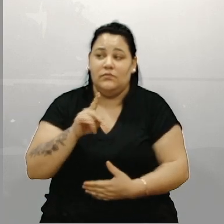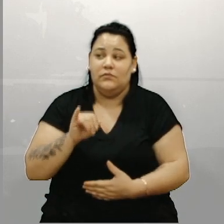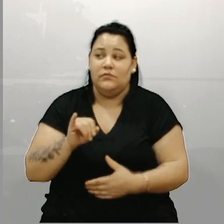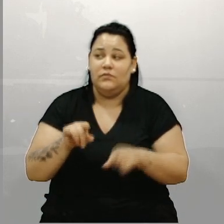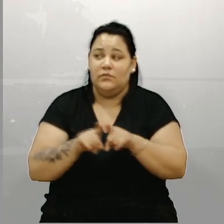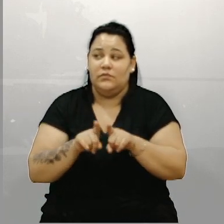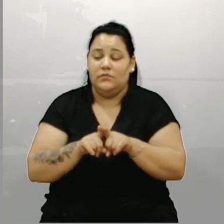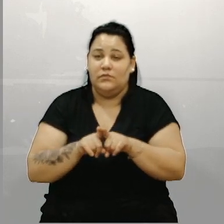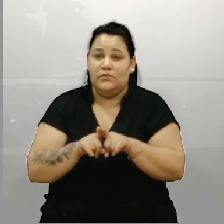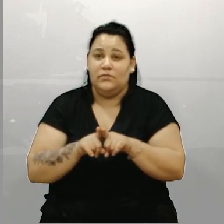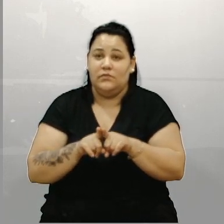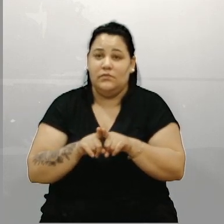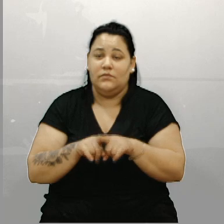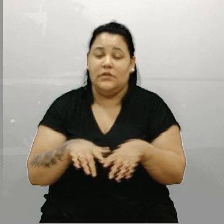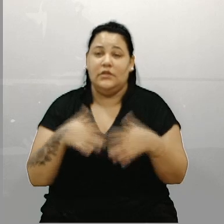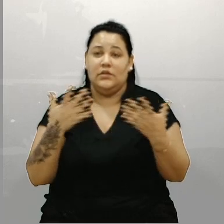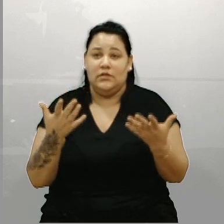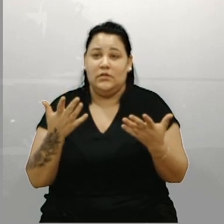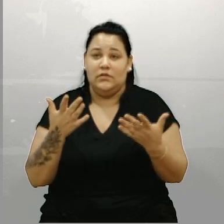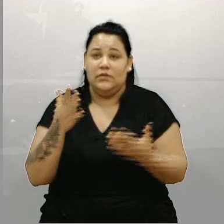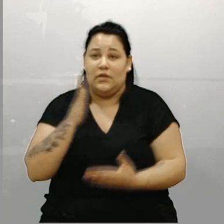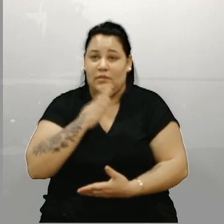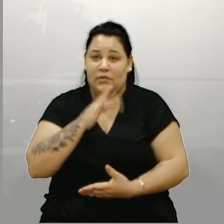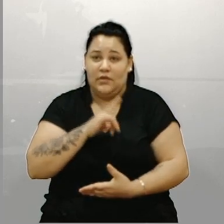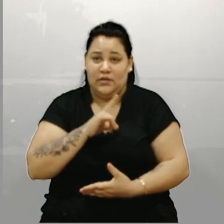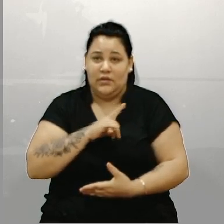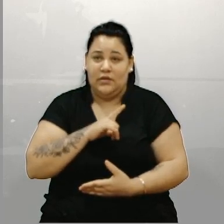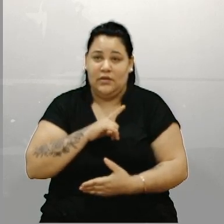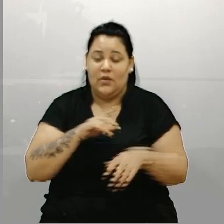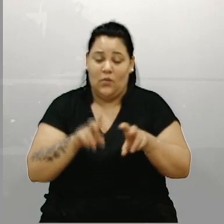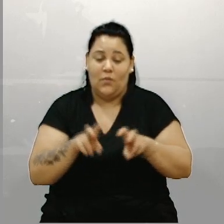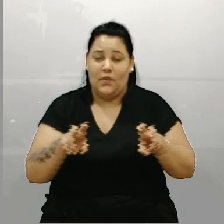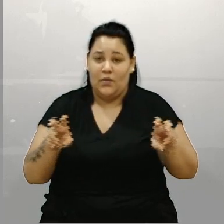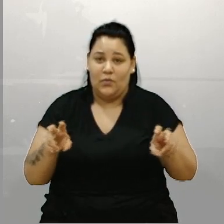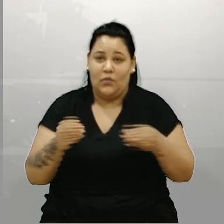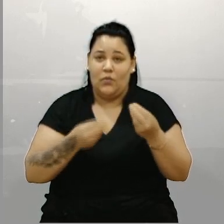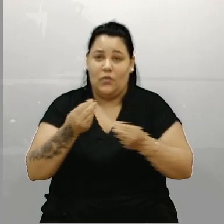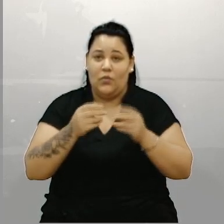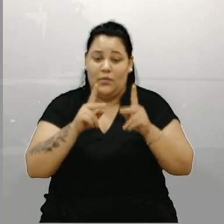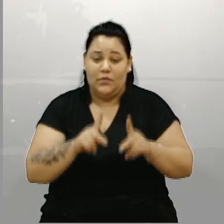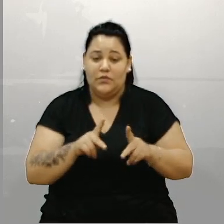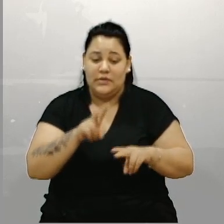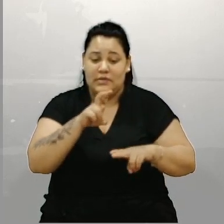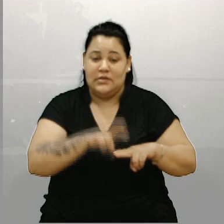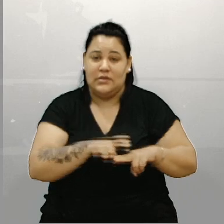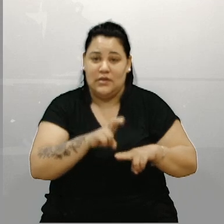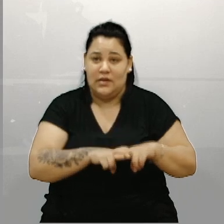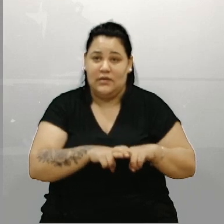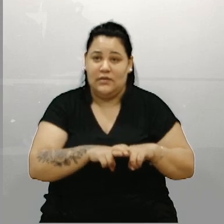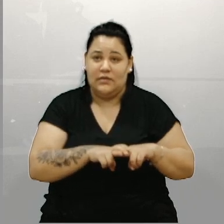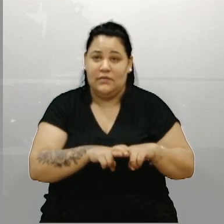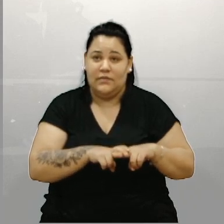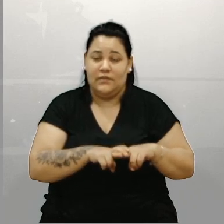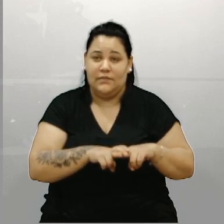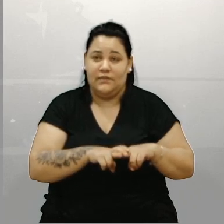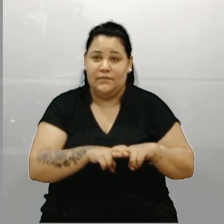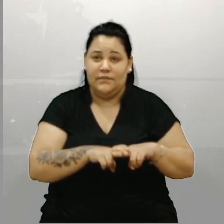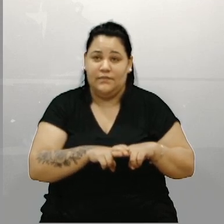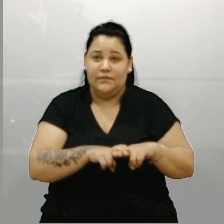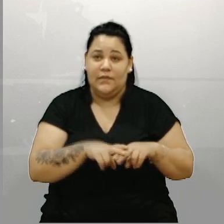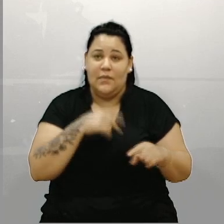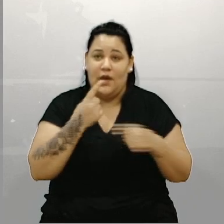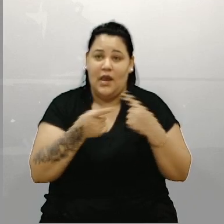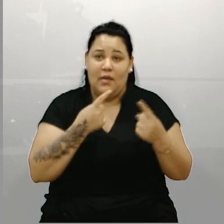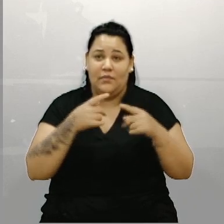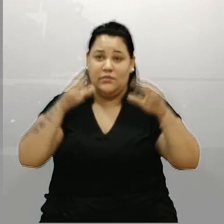assim, logo, olha o banco. Como que as pessoas vão sentar no IPI? Nós estamos reclamando da chuva.